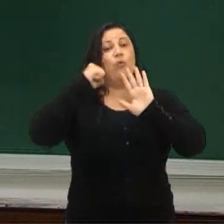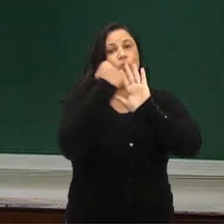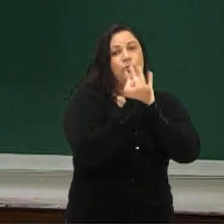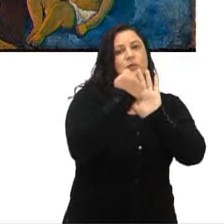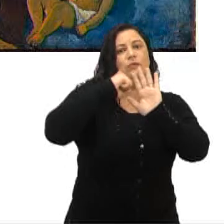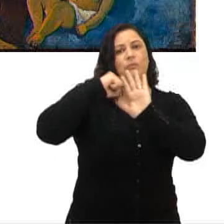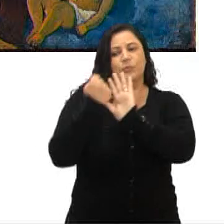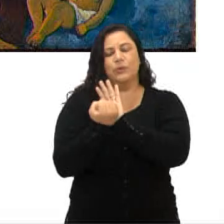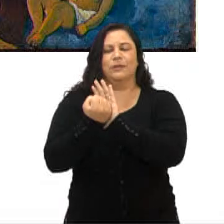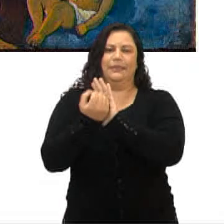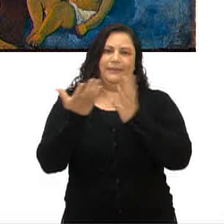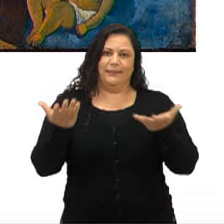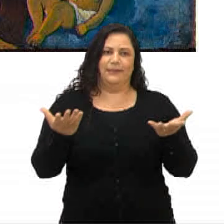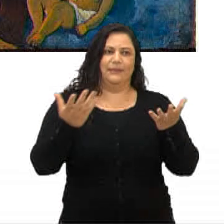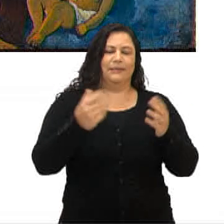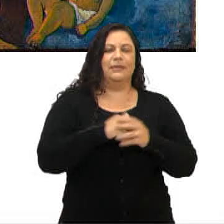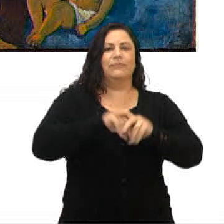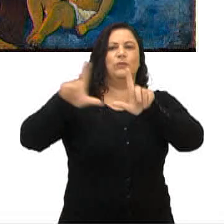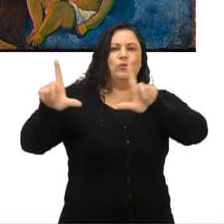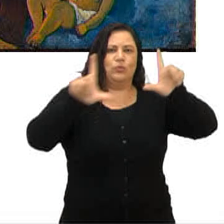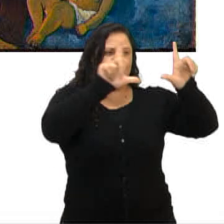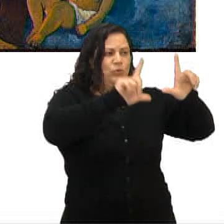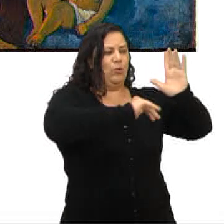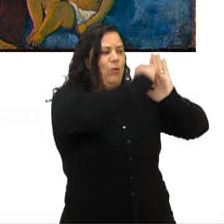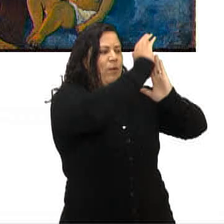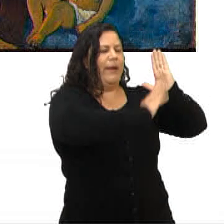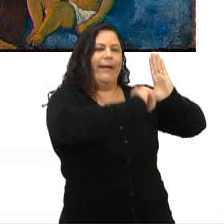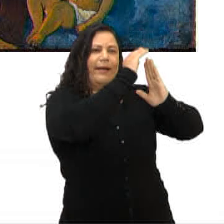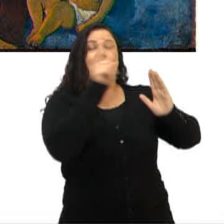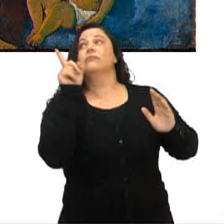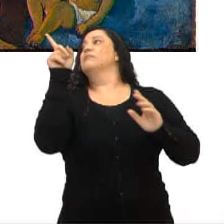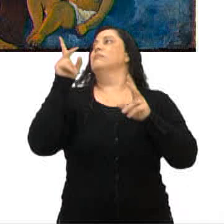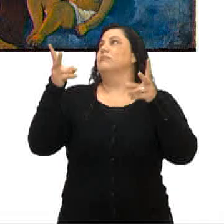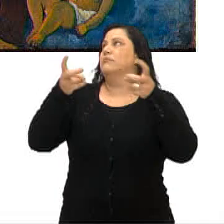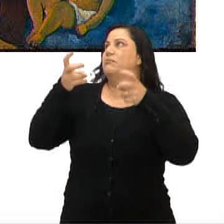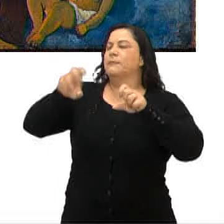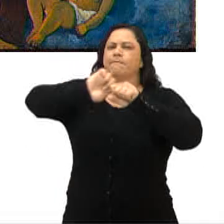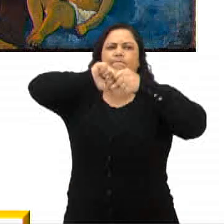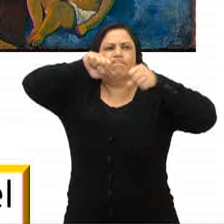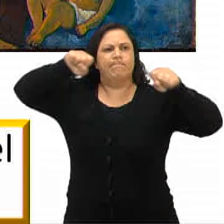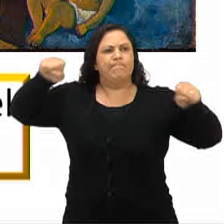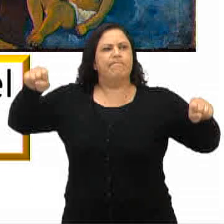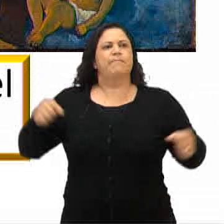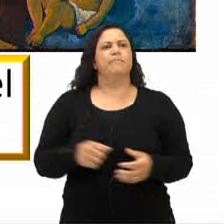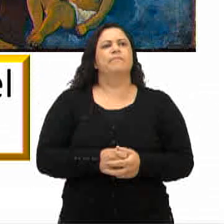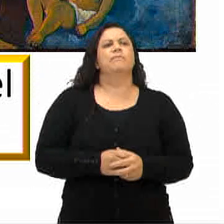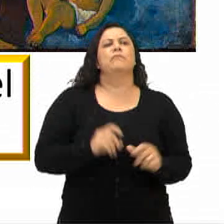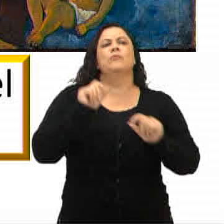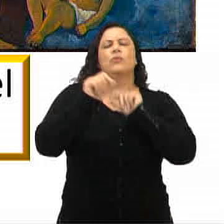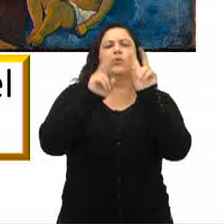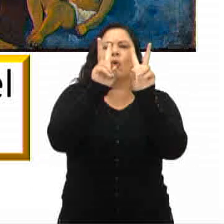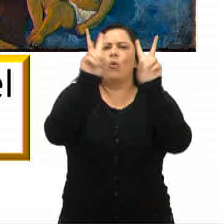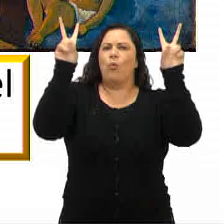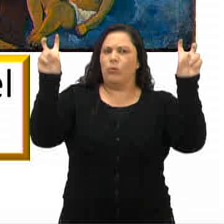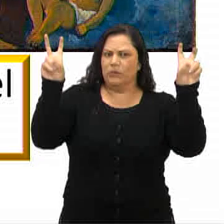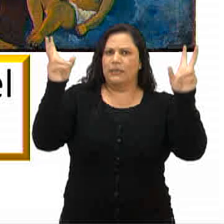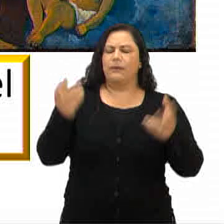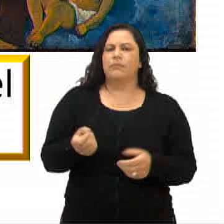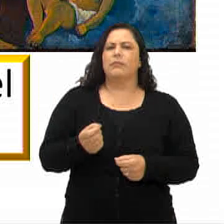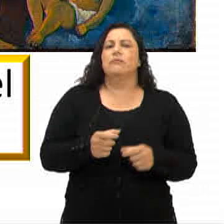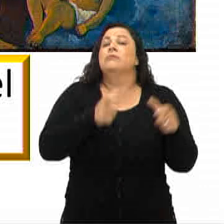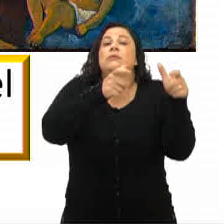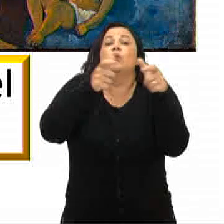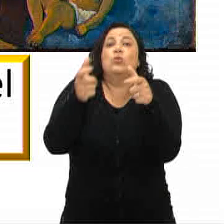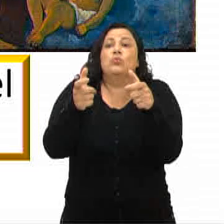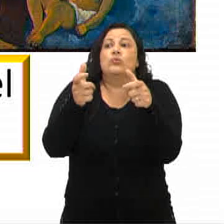obras. Então, essa é uma obra mais famosa dele, é uma obra muito grande, de onde viemos, quem somos e para onde estamos indo. Tá? Ela tem